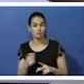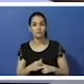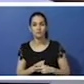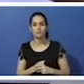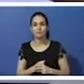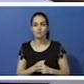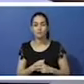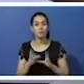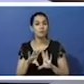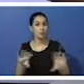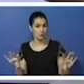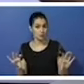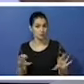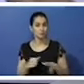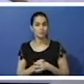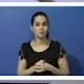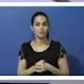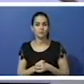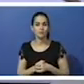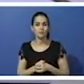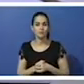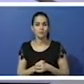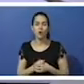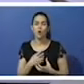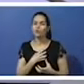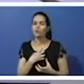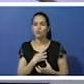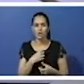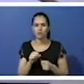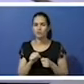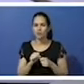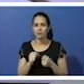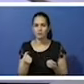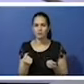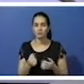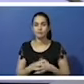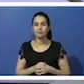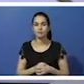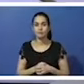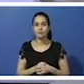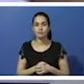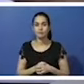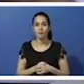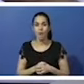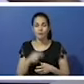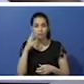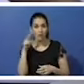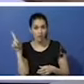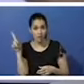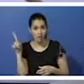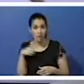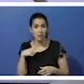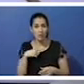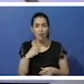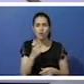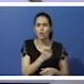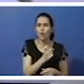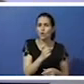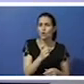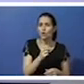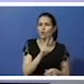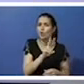x. Separei. Que é um dos jeitos que tem para fazer. Então, tá vendo que eu tenho o 2x aqui e o